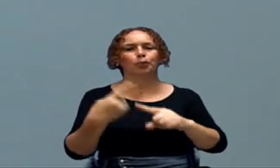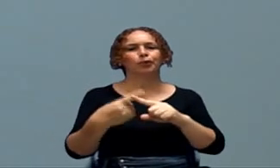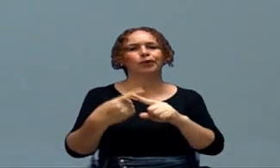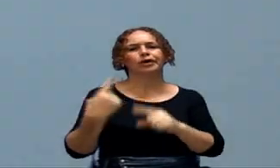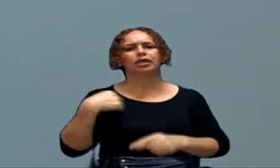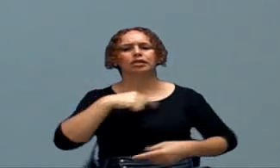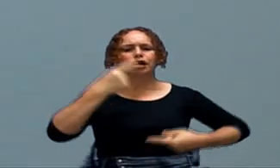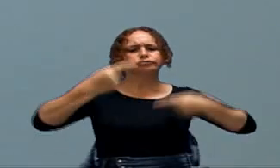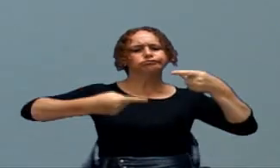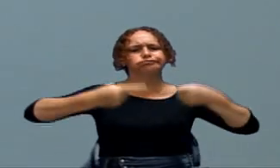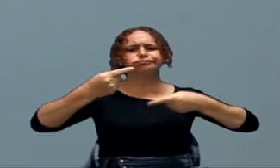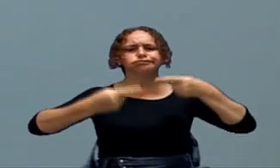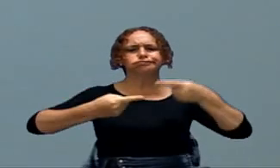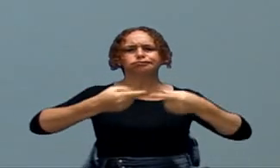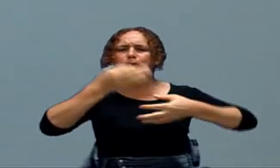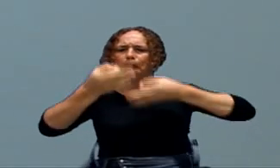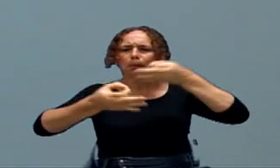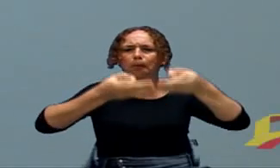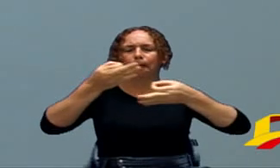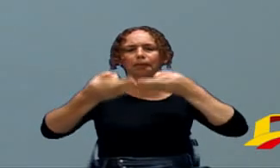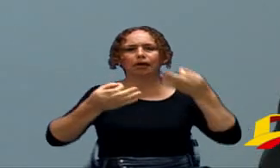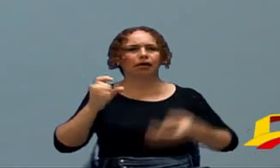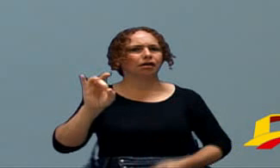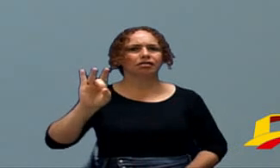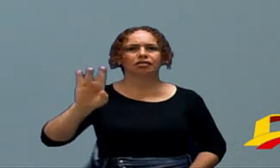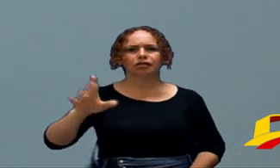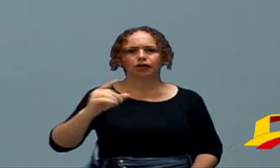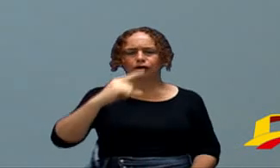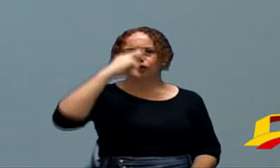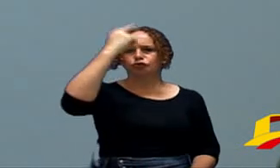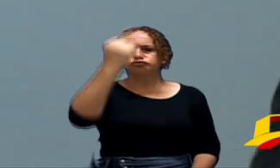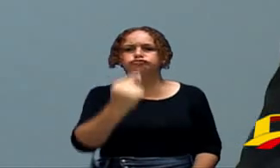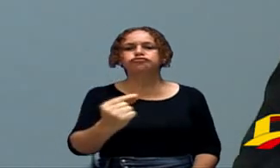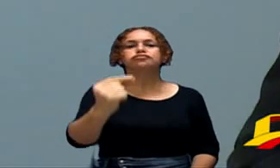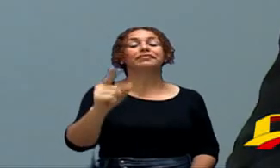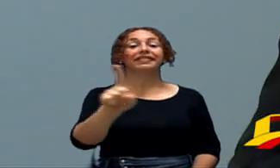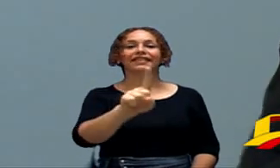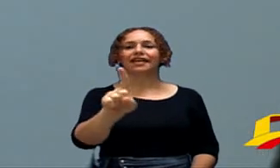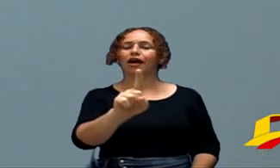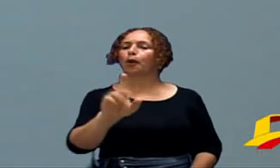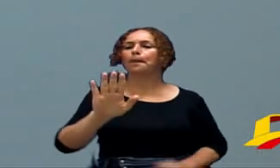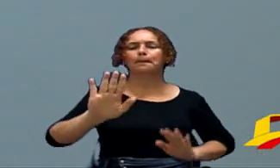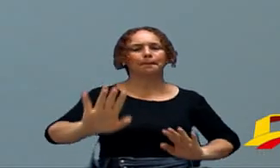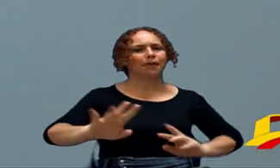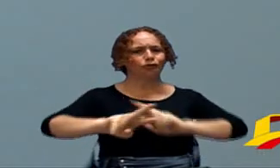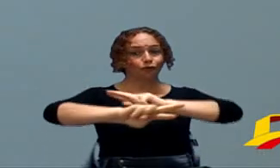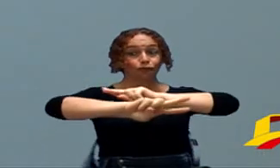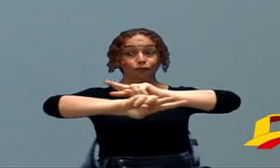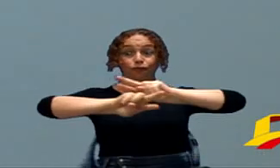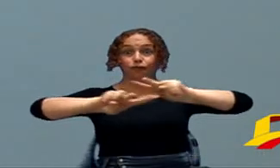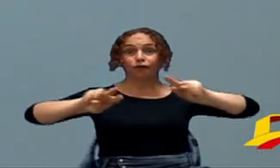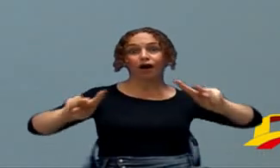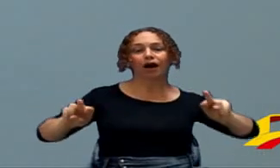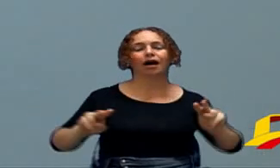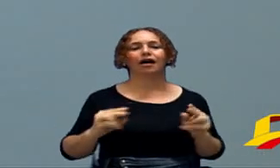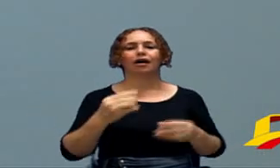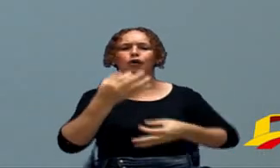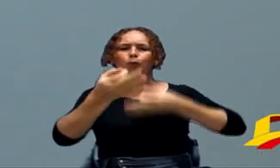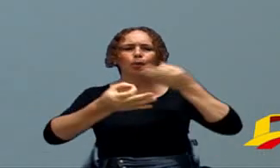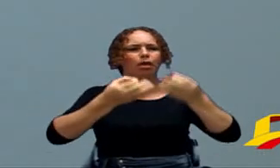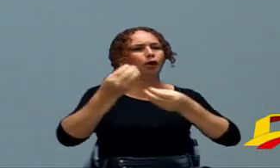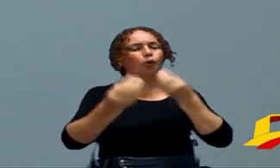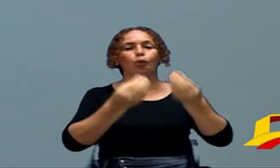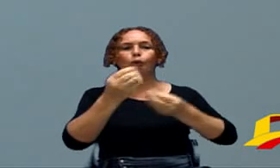só do Sandro, mas como que está sendo discutida, né? Como que está o zoológico, como